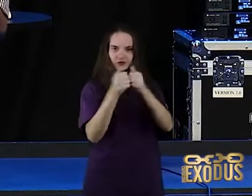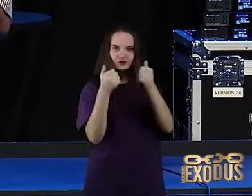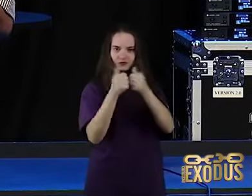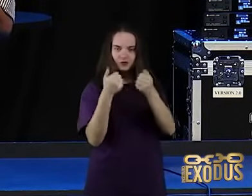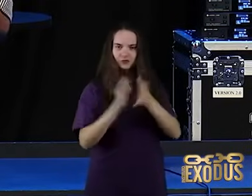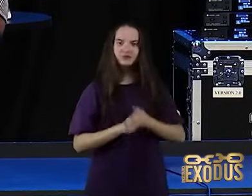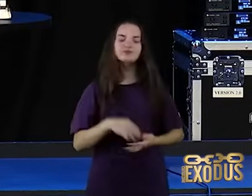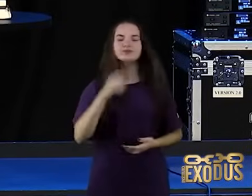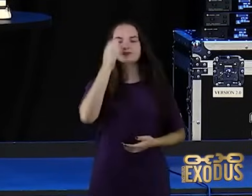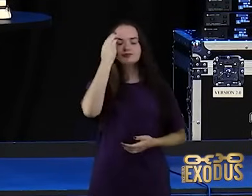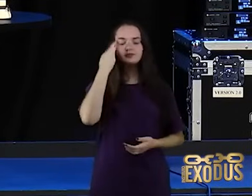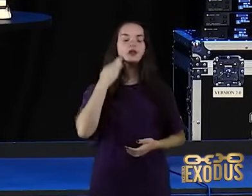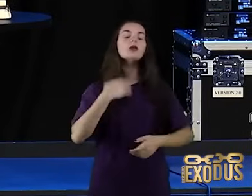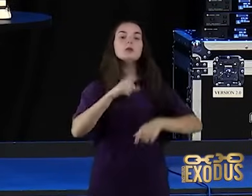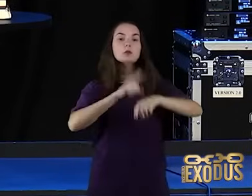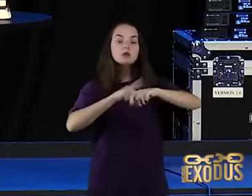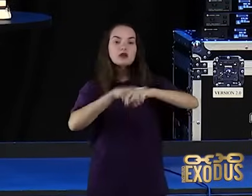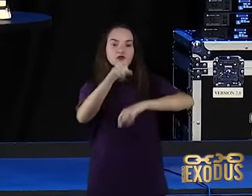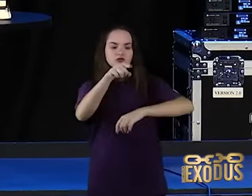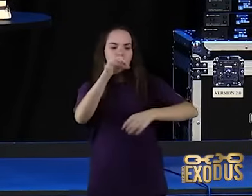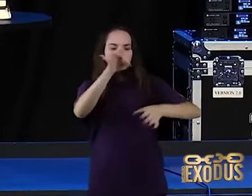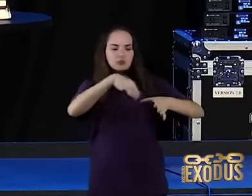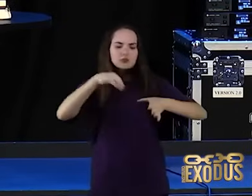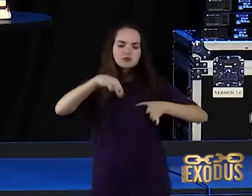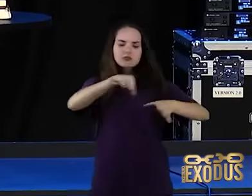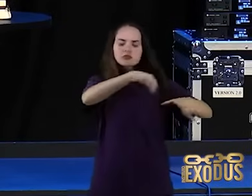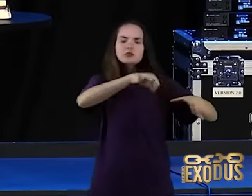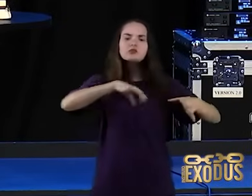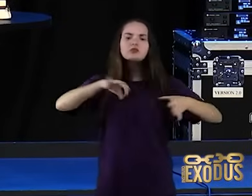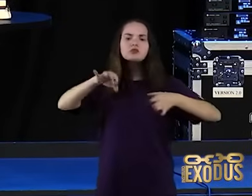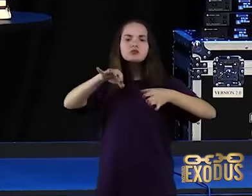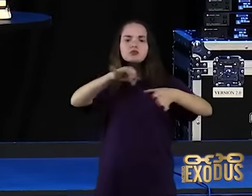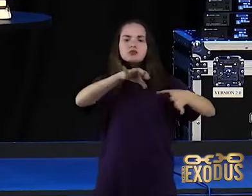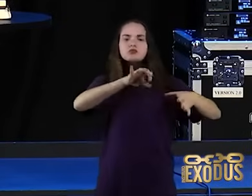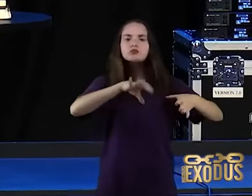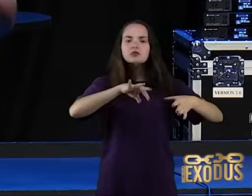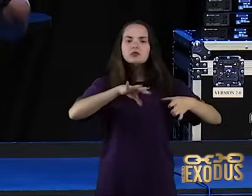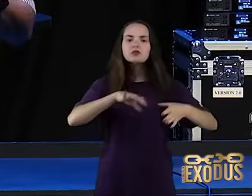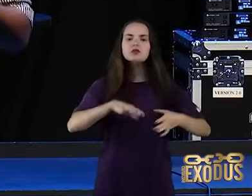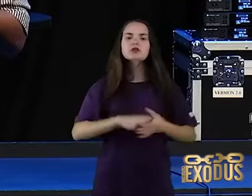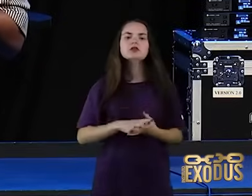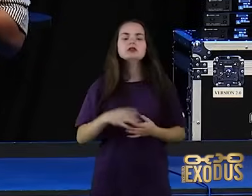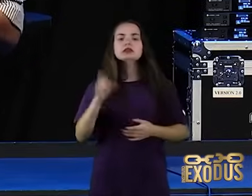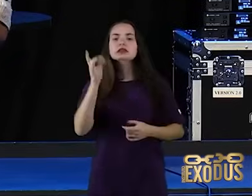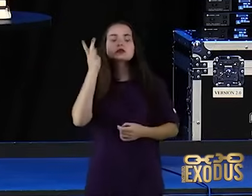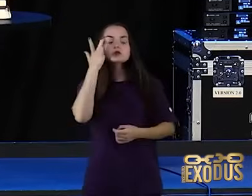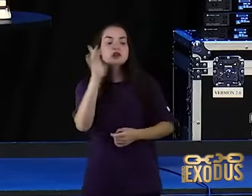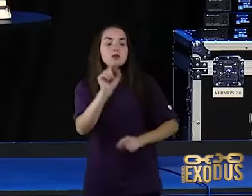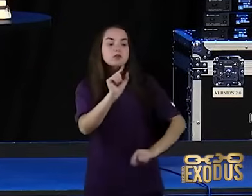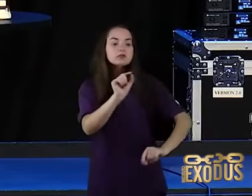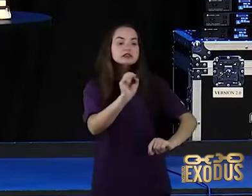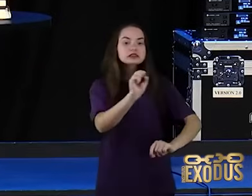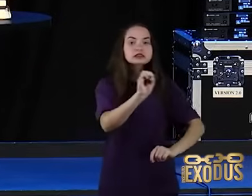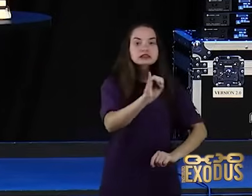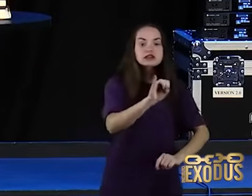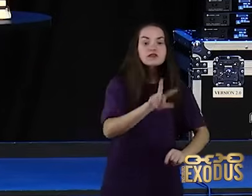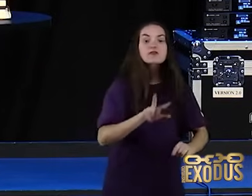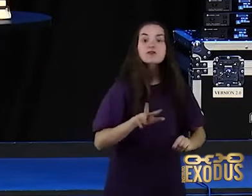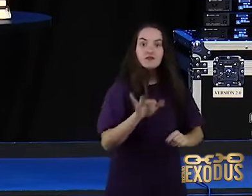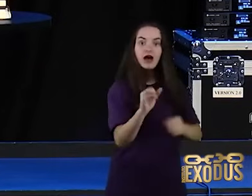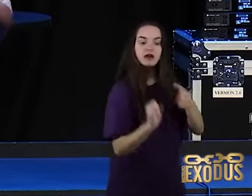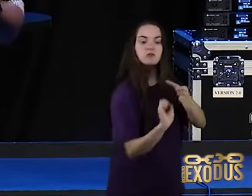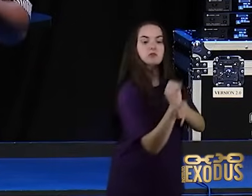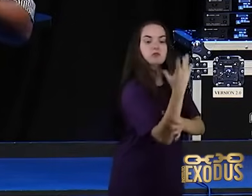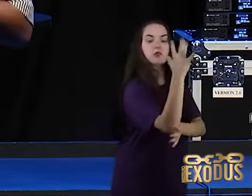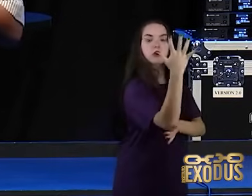sabe se é o que a tua mão direita semeou o que a tua mão esquerda semeou você não sabe o que que vai prosperar se uma vai morrer se outra vai abortar